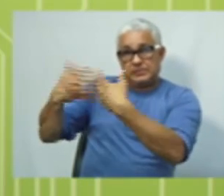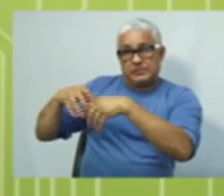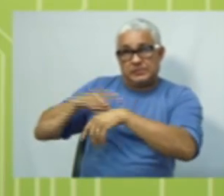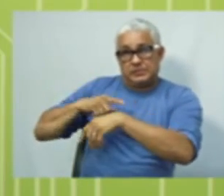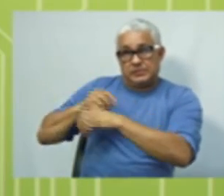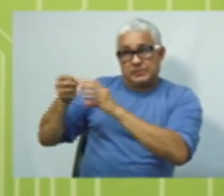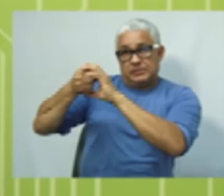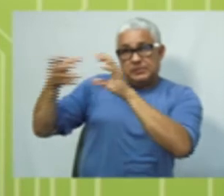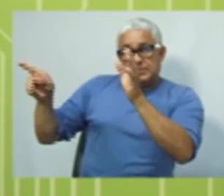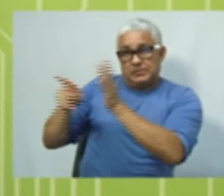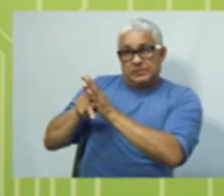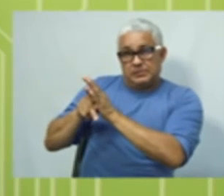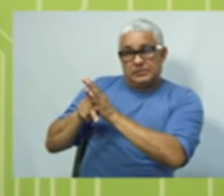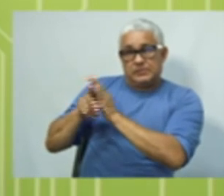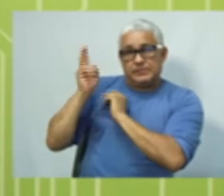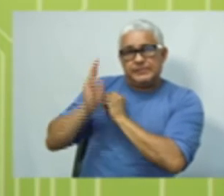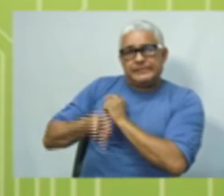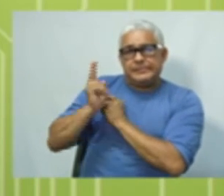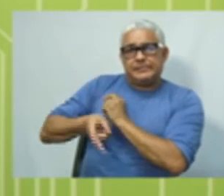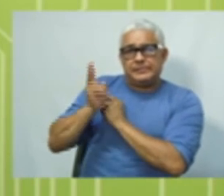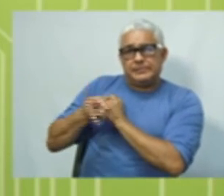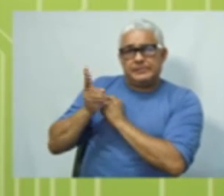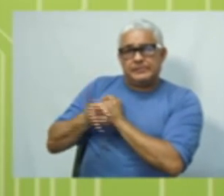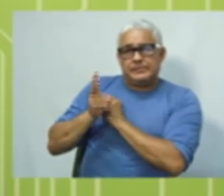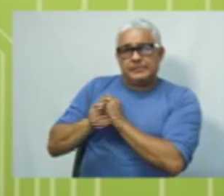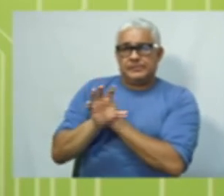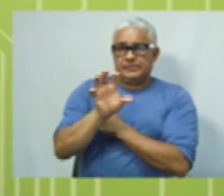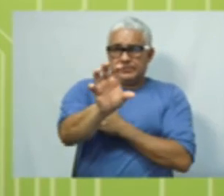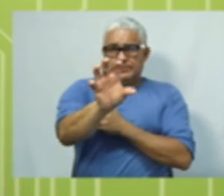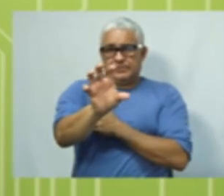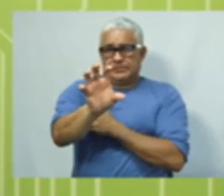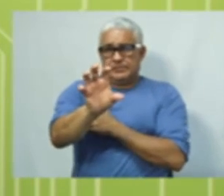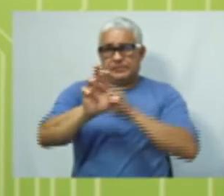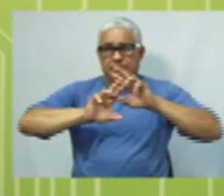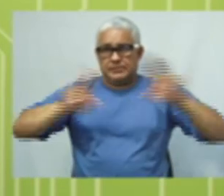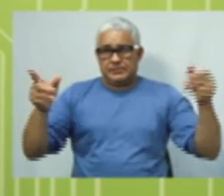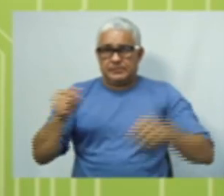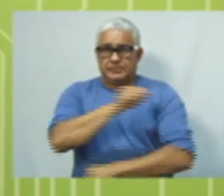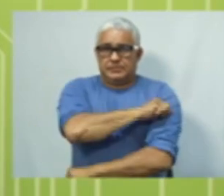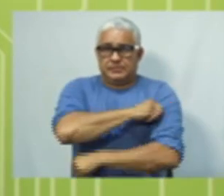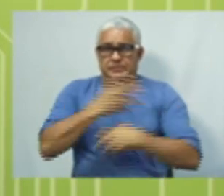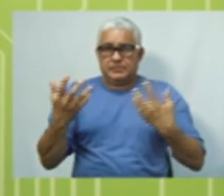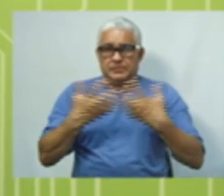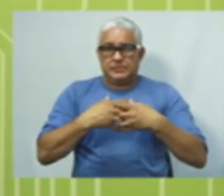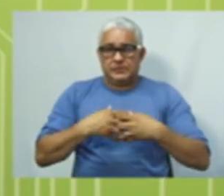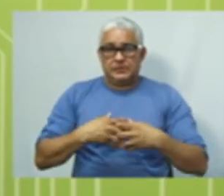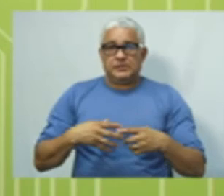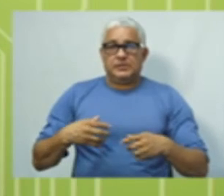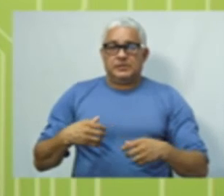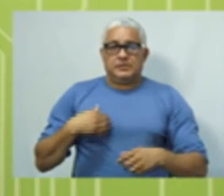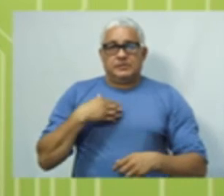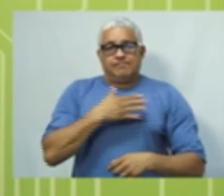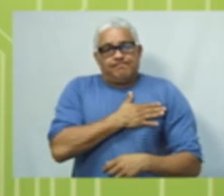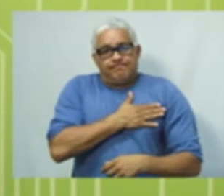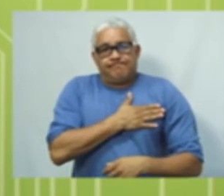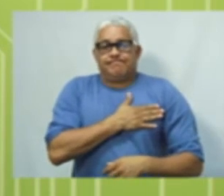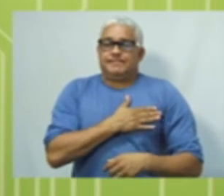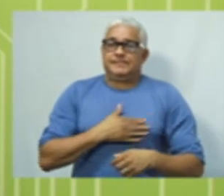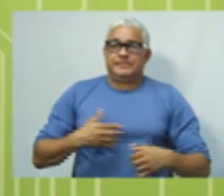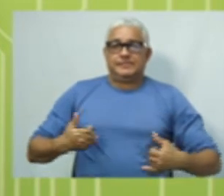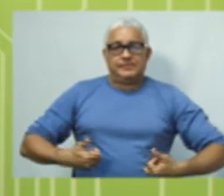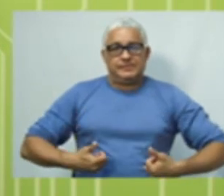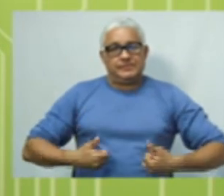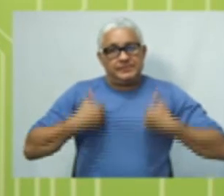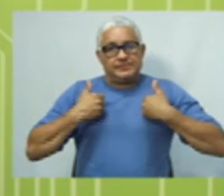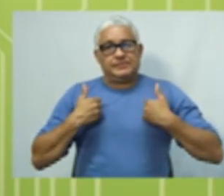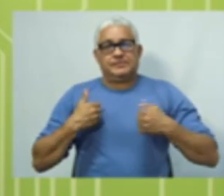a característica e permaneçam com essa característica desse diferencial dos alunos do IFRO. Me sinto muito feliz de ter colaborado com o